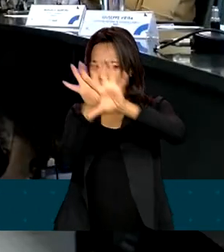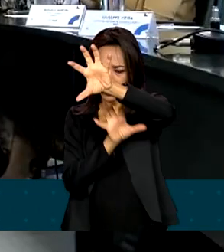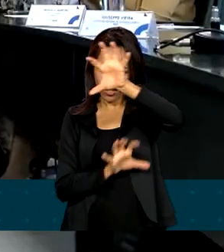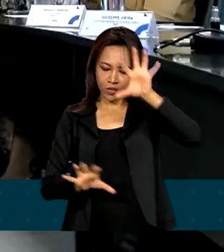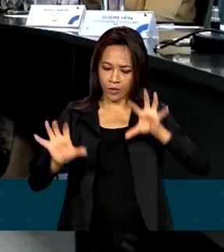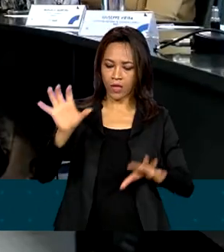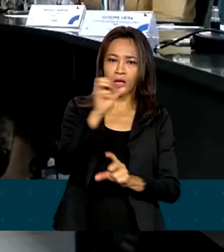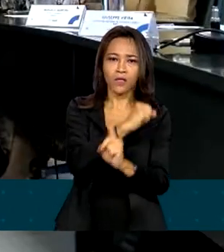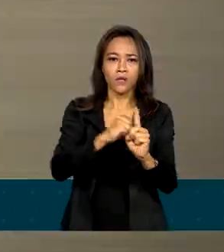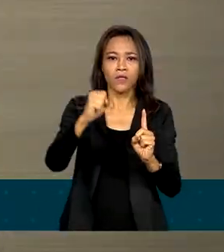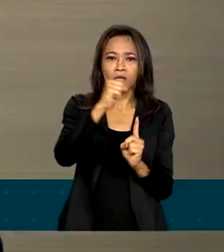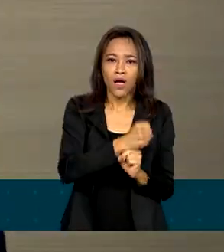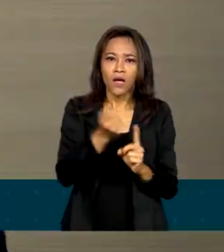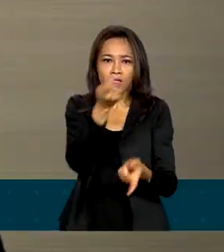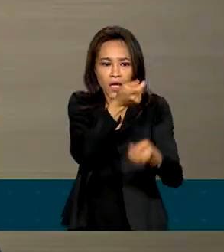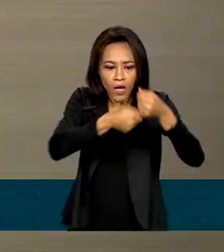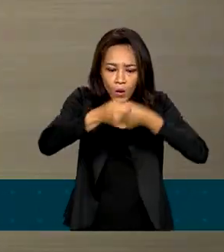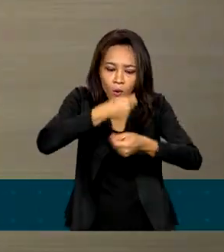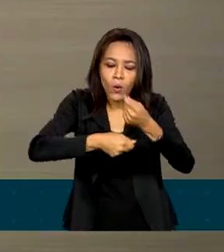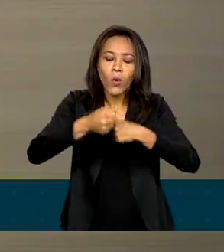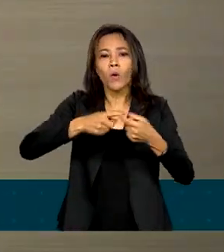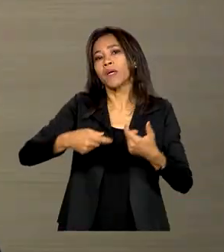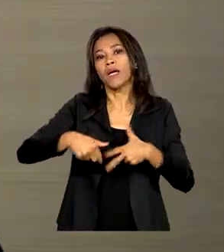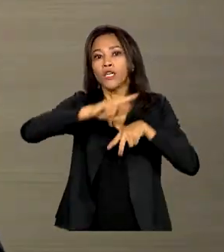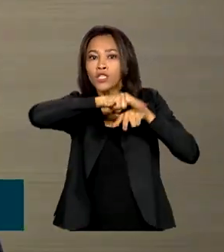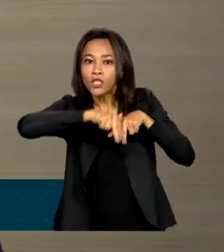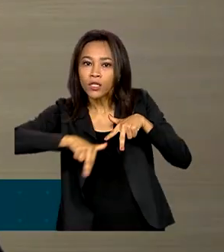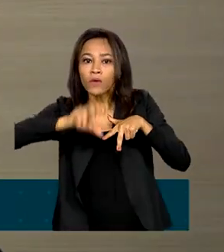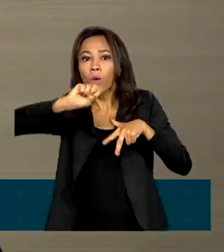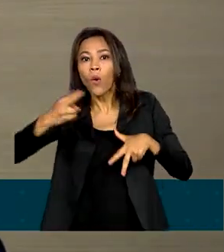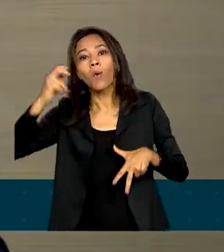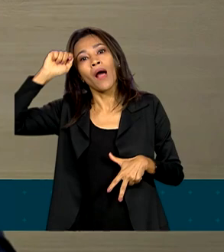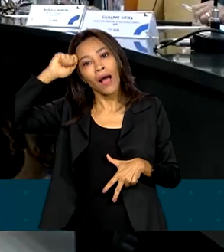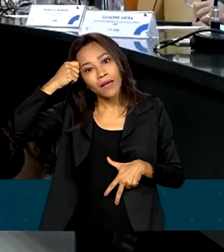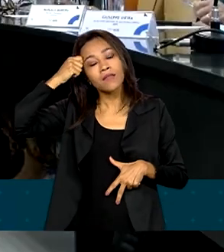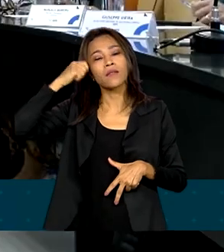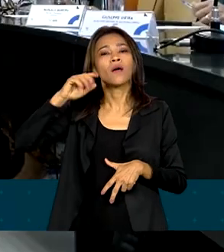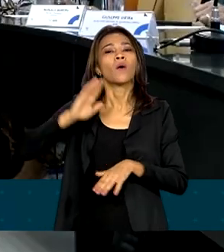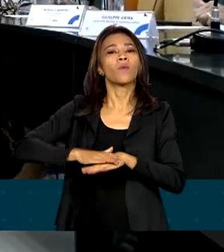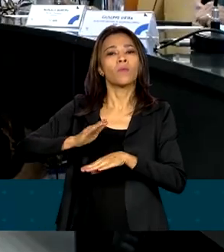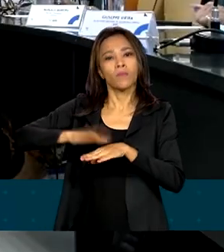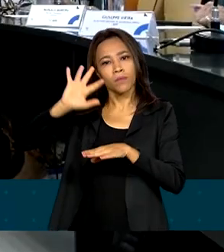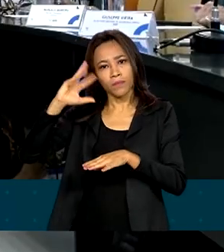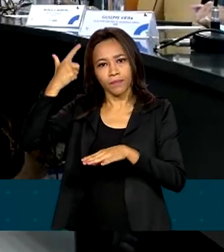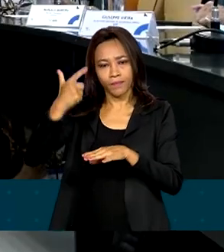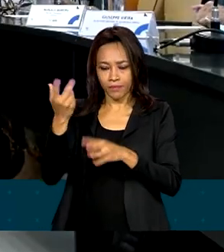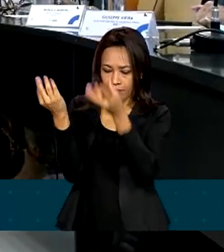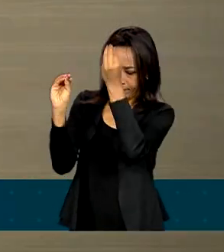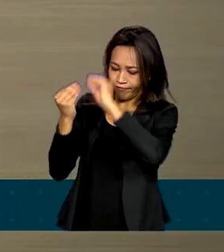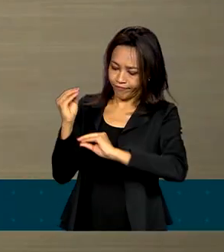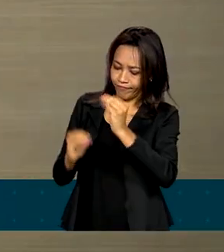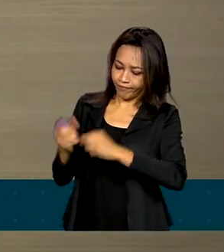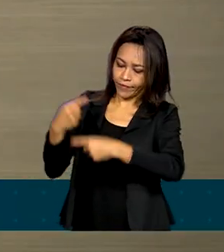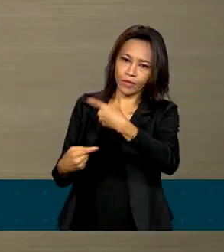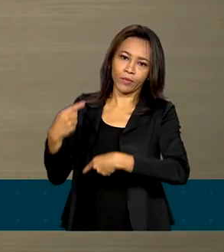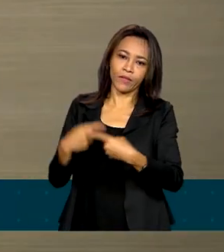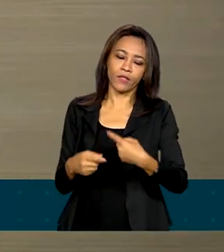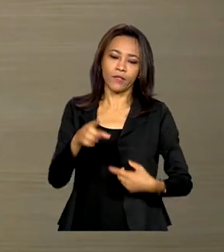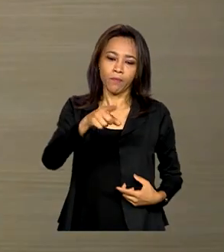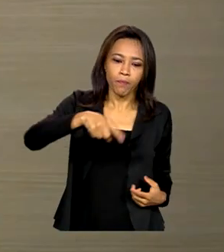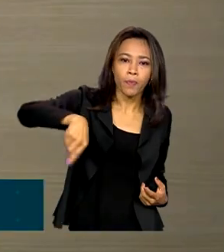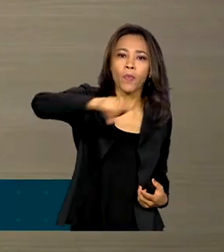sociais, econômicas, de gênero ou raça, na hora de tomar decisões e formular políticas públicas. Todos nós temos que